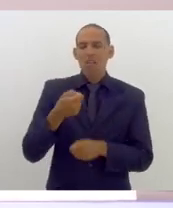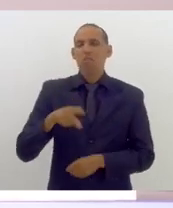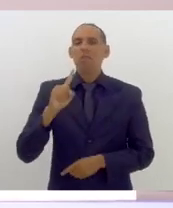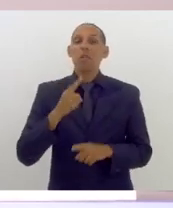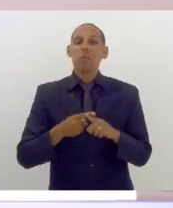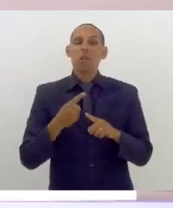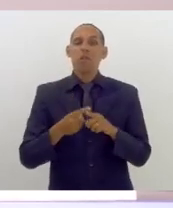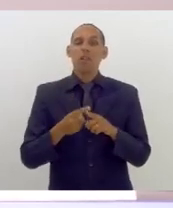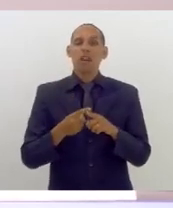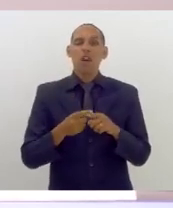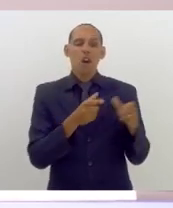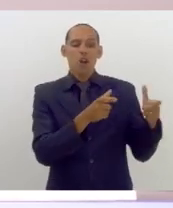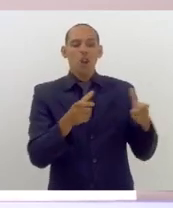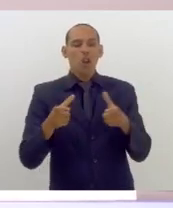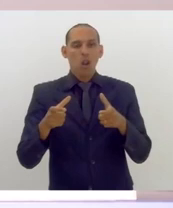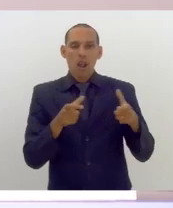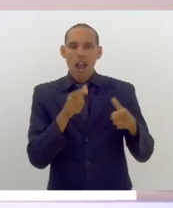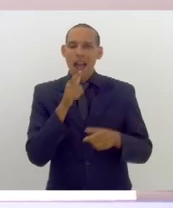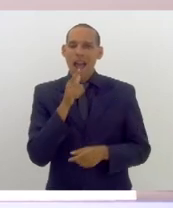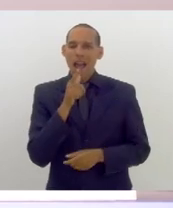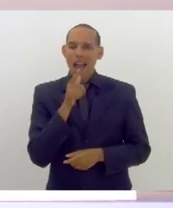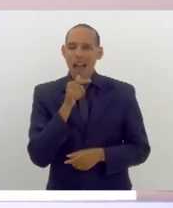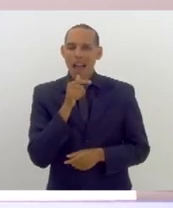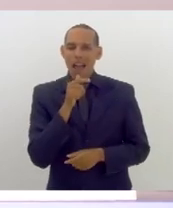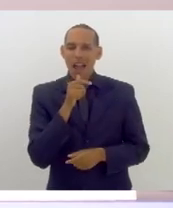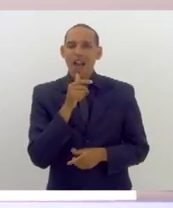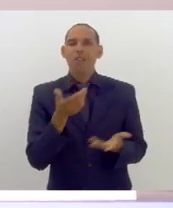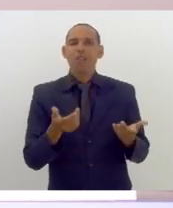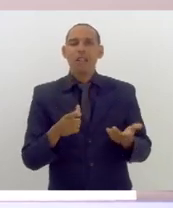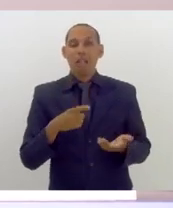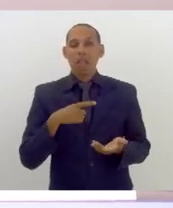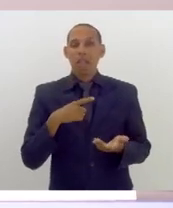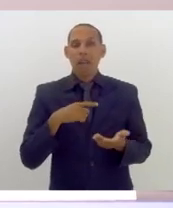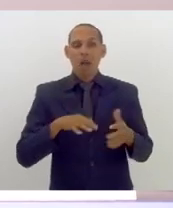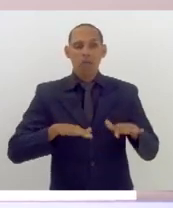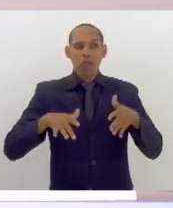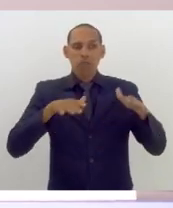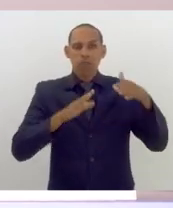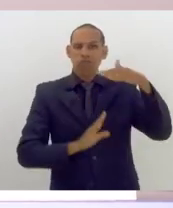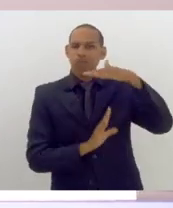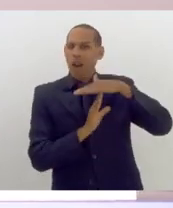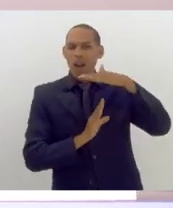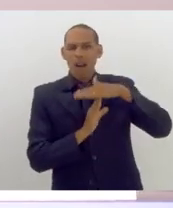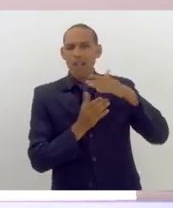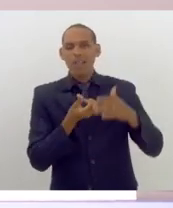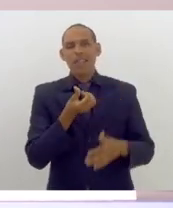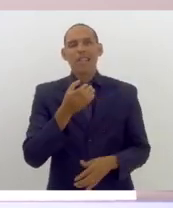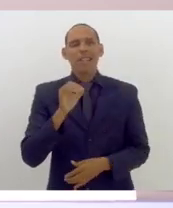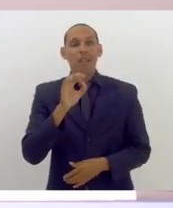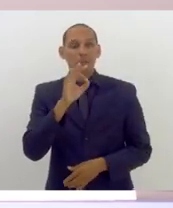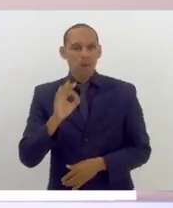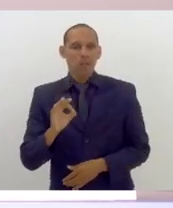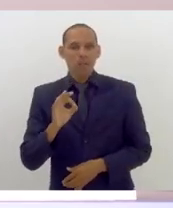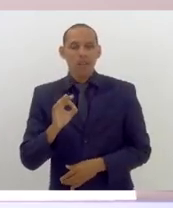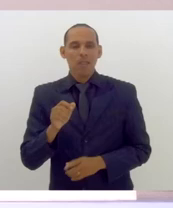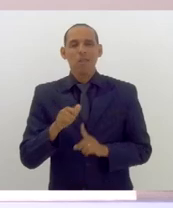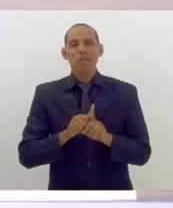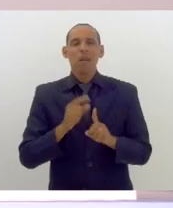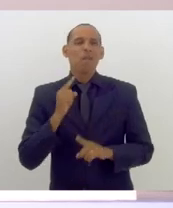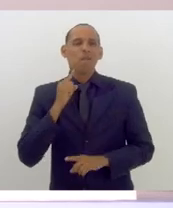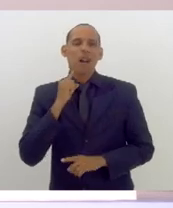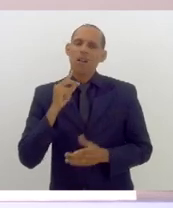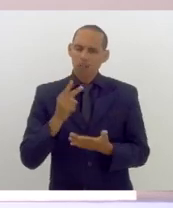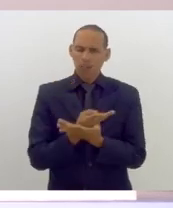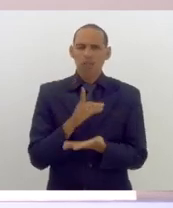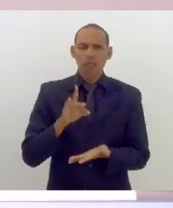reservatórios elétrica no Brasil deveriam atingir a capacidade máxima de 60% em maio o que realmente